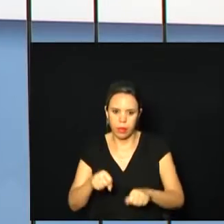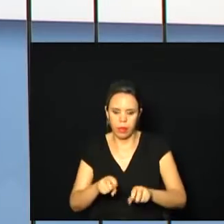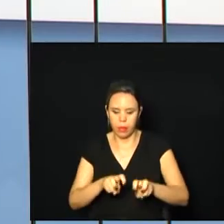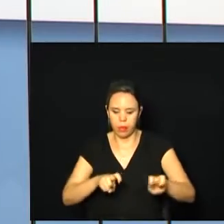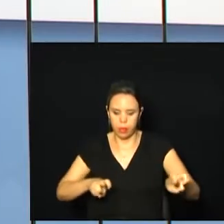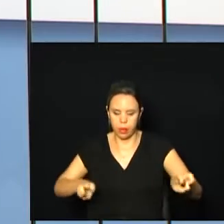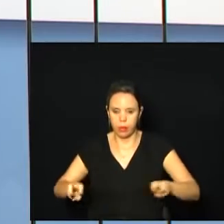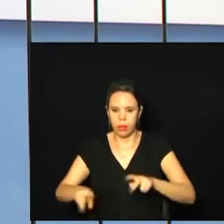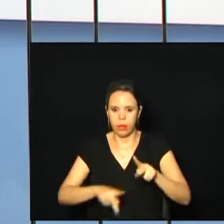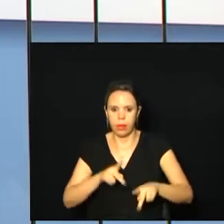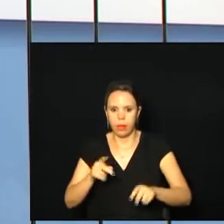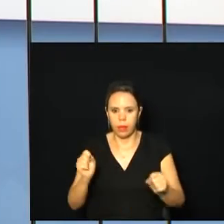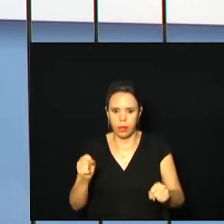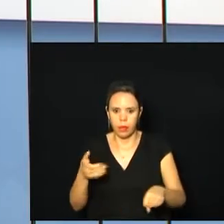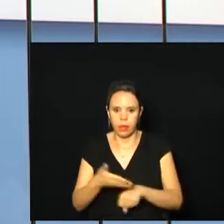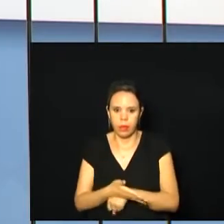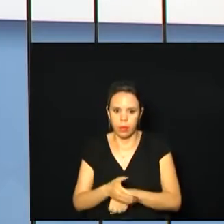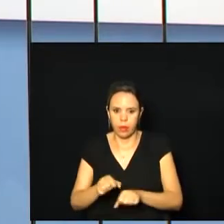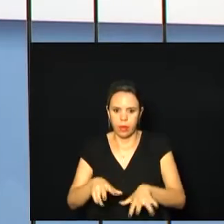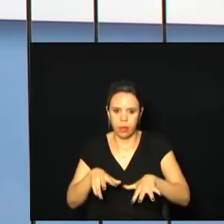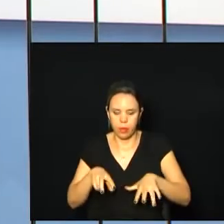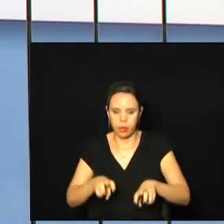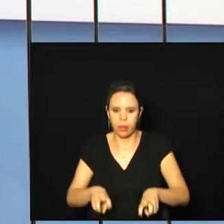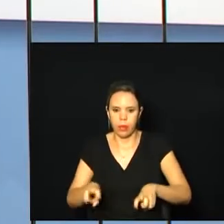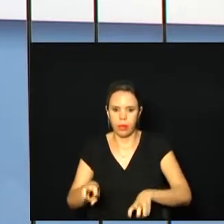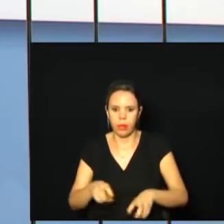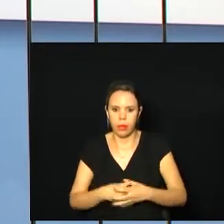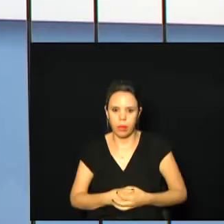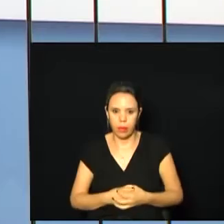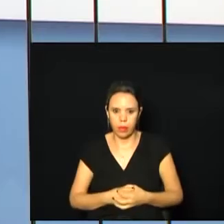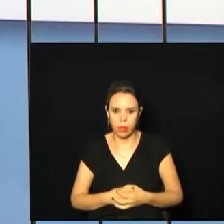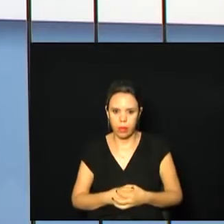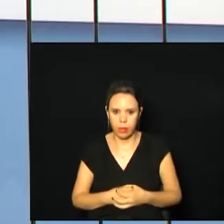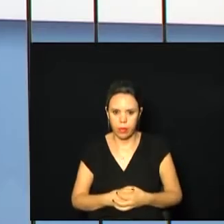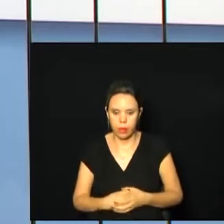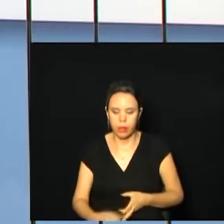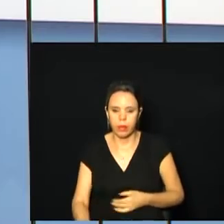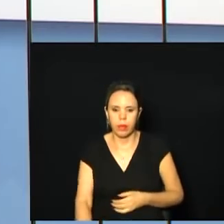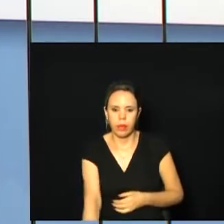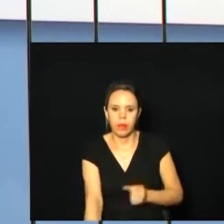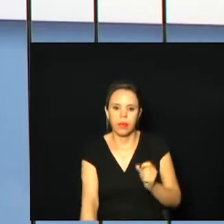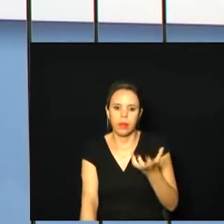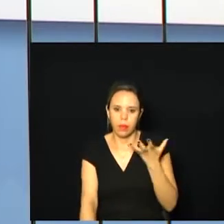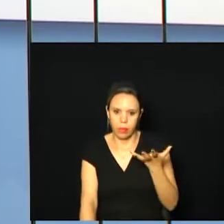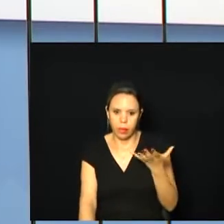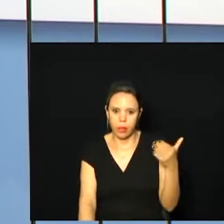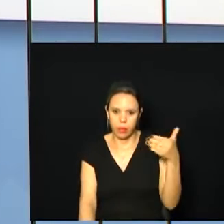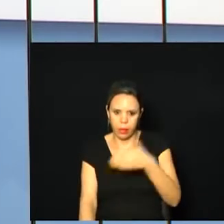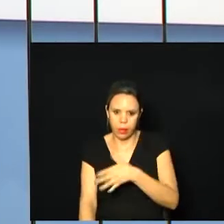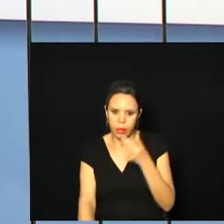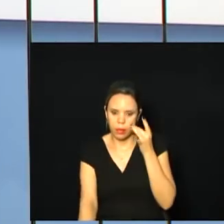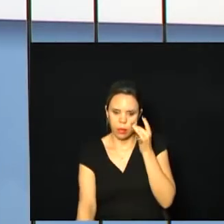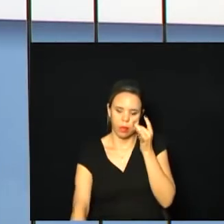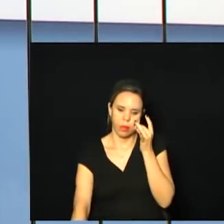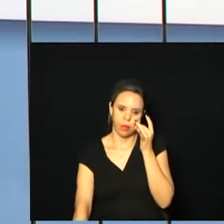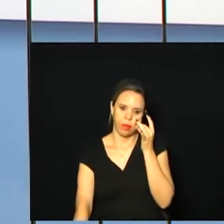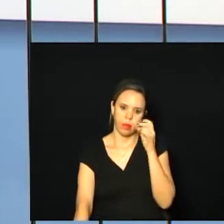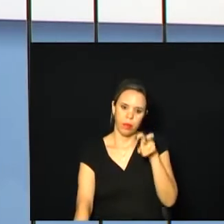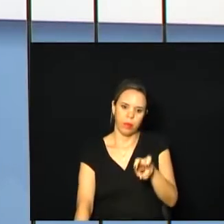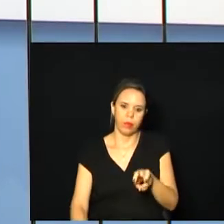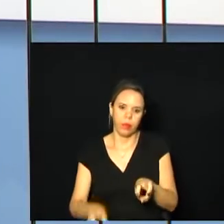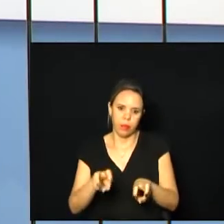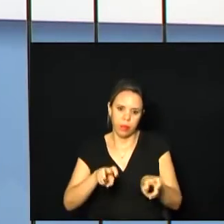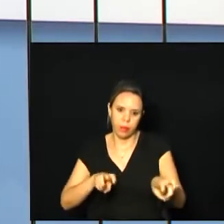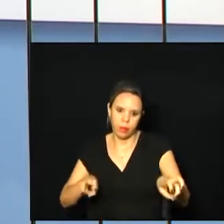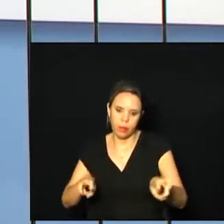capacidade total de pessoas no plenário do Legislativo, ou seja, quem quiser pode vir de forma presencial, mas haverá